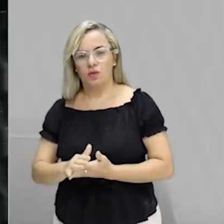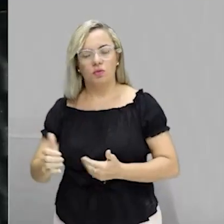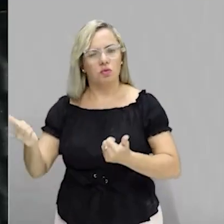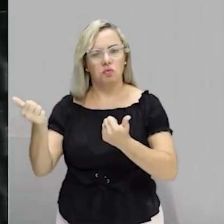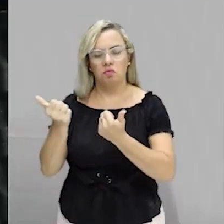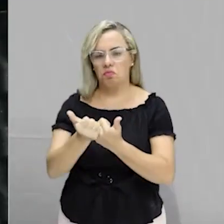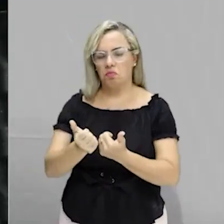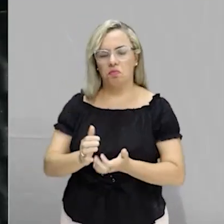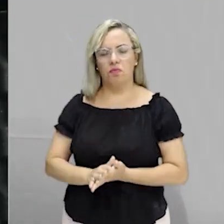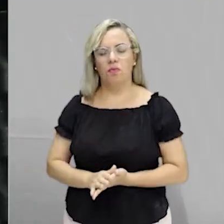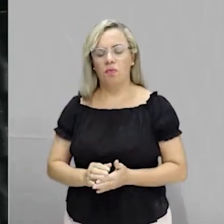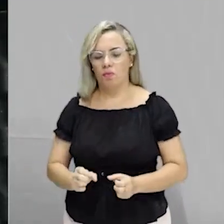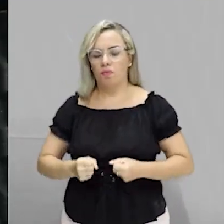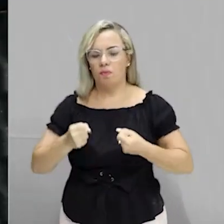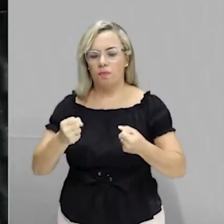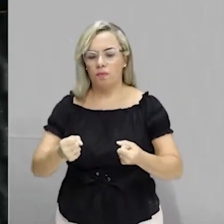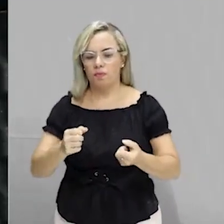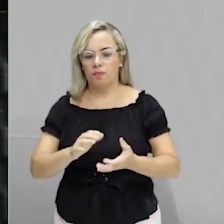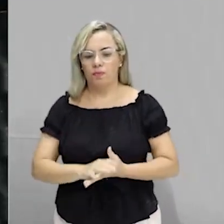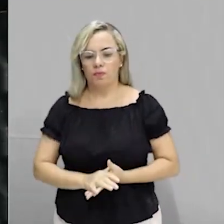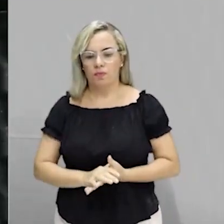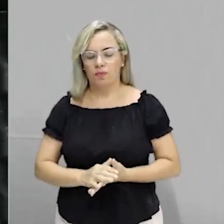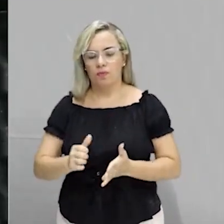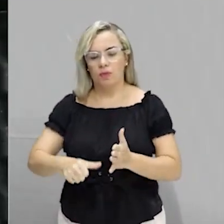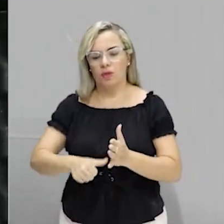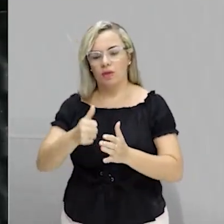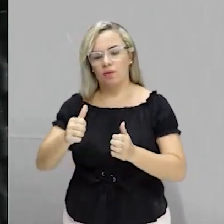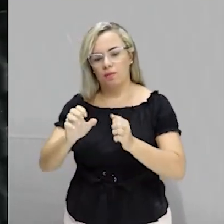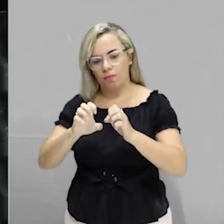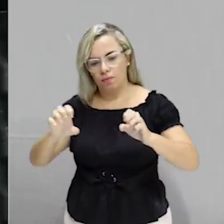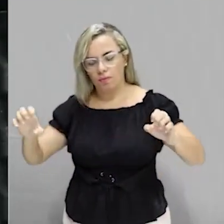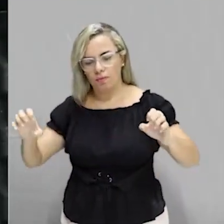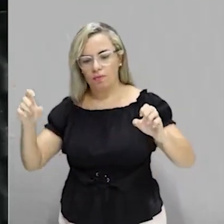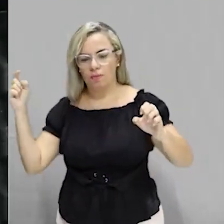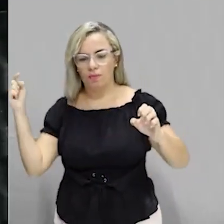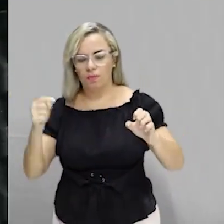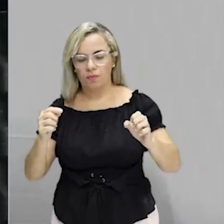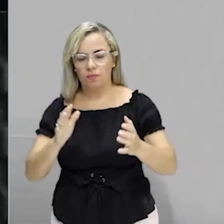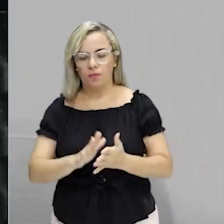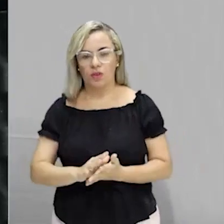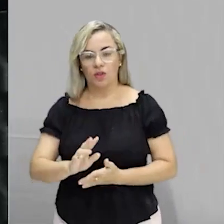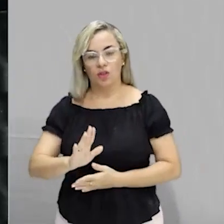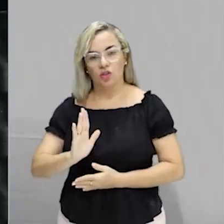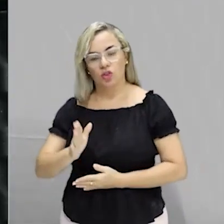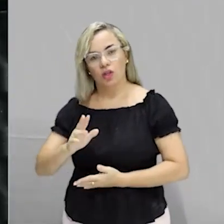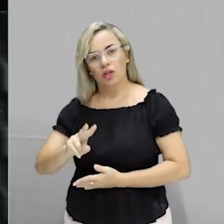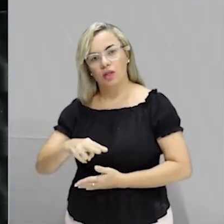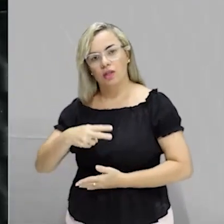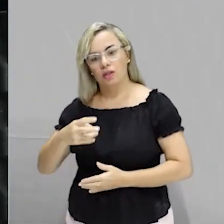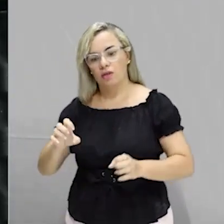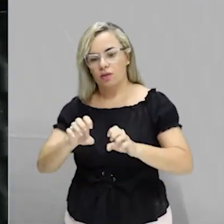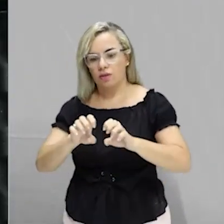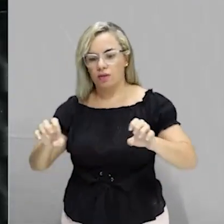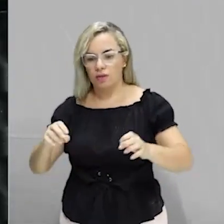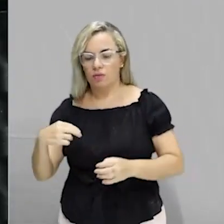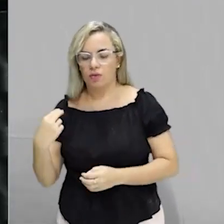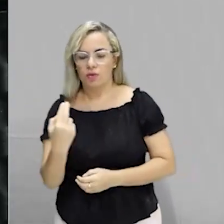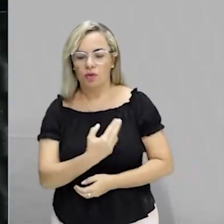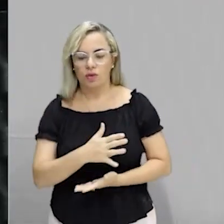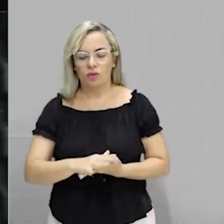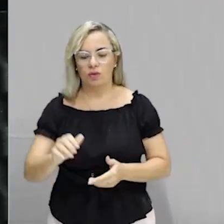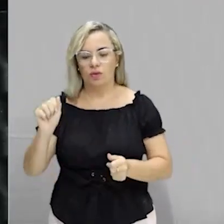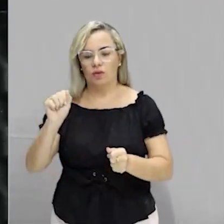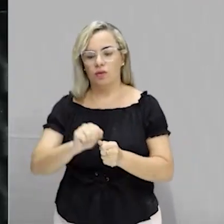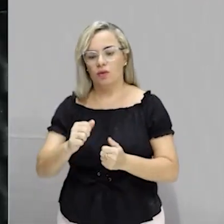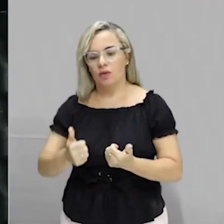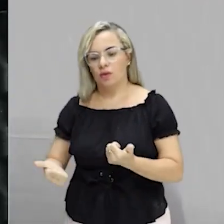suficiente substituir, né? A primeira equação lá na segunda equação. E quando nós fazemos